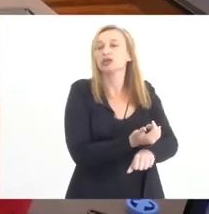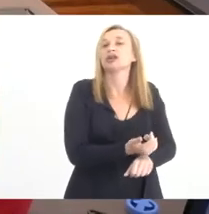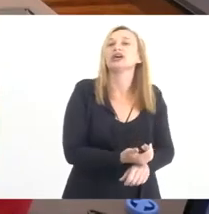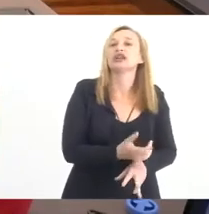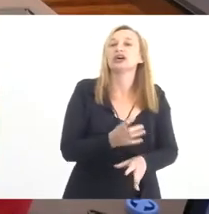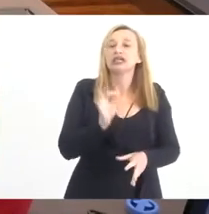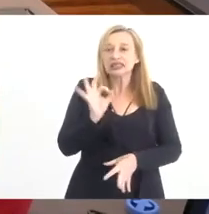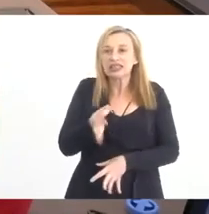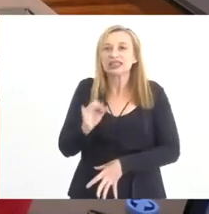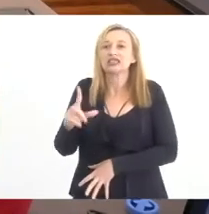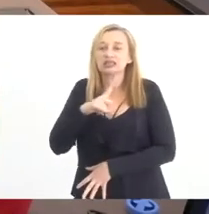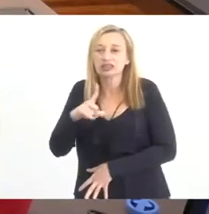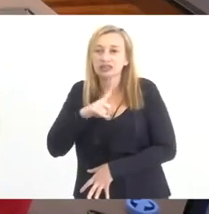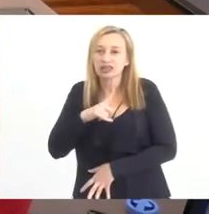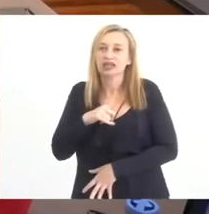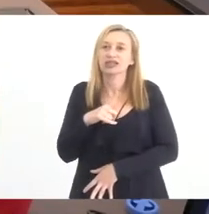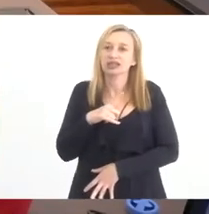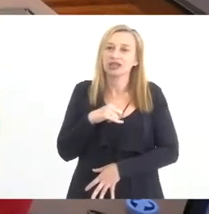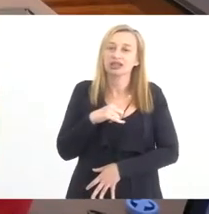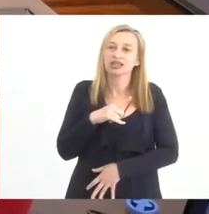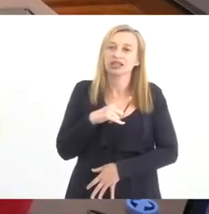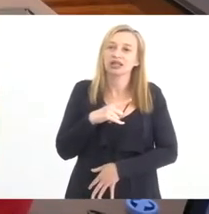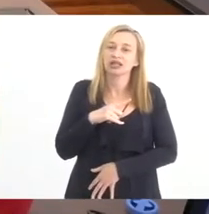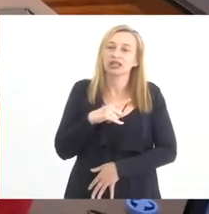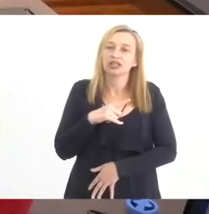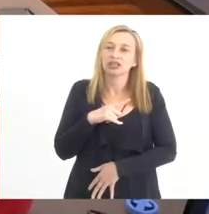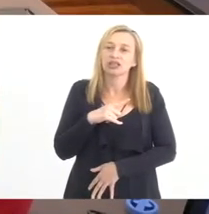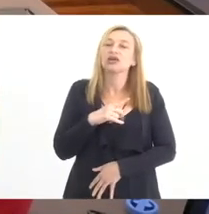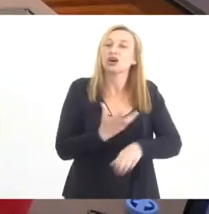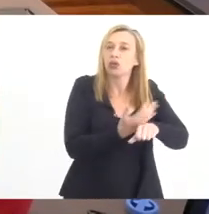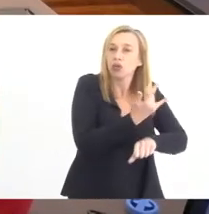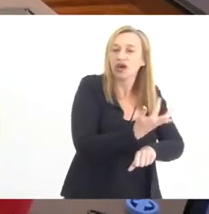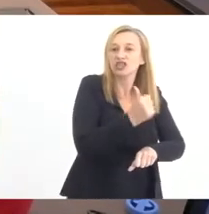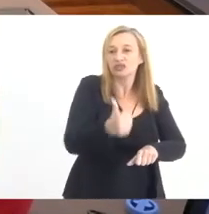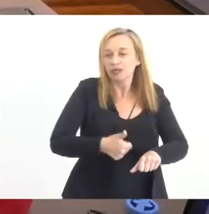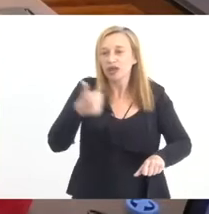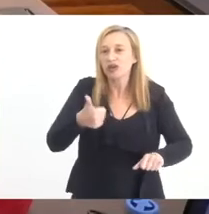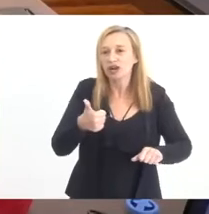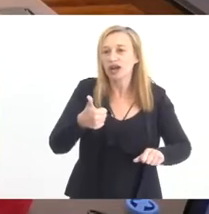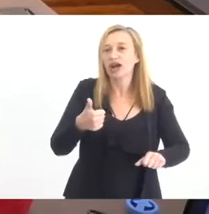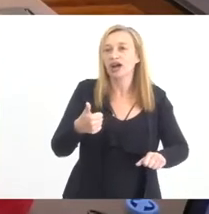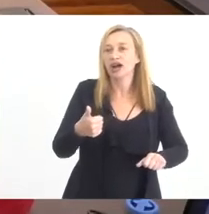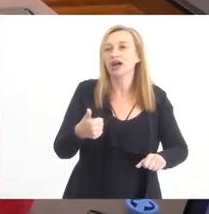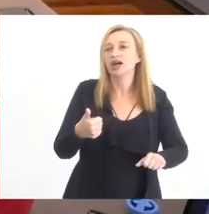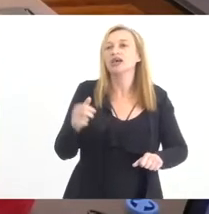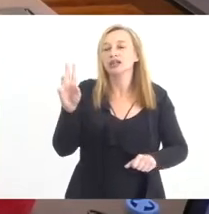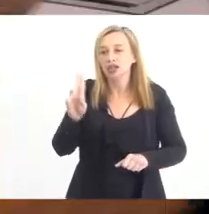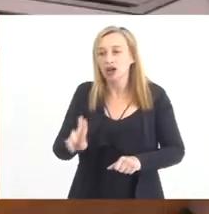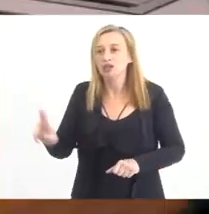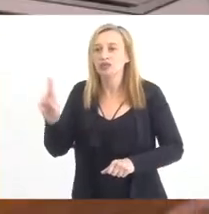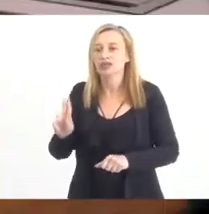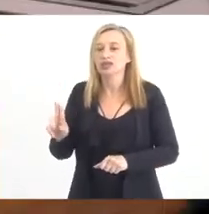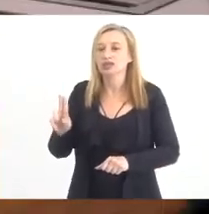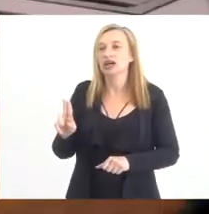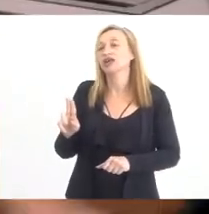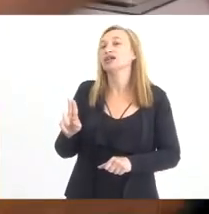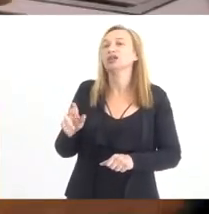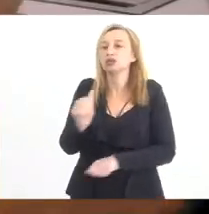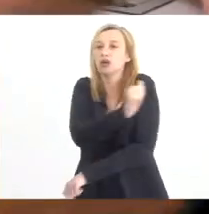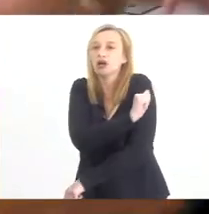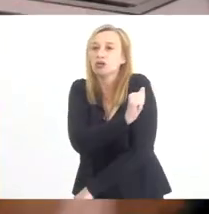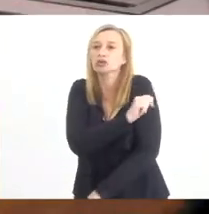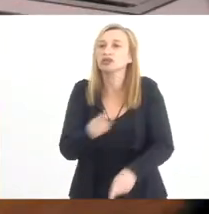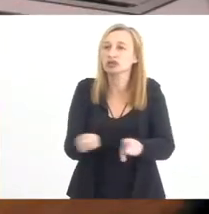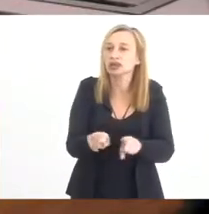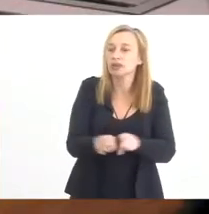tenho certeza, absoluta certeza, que a UERJ vai melhorar a vida da comunidade e desse aluno também, para eles